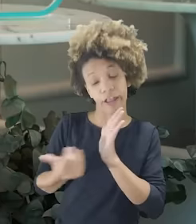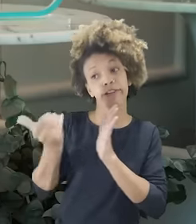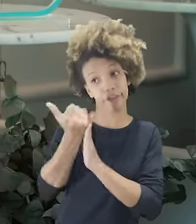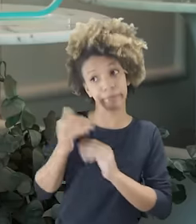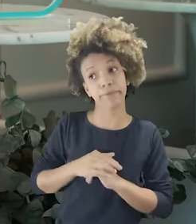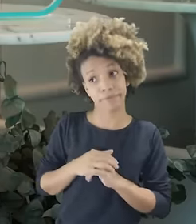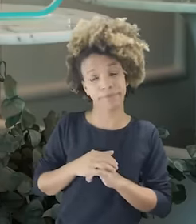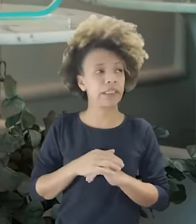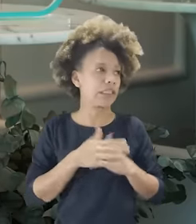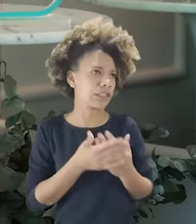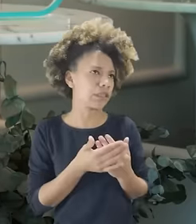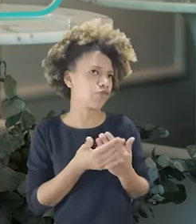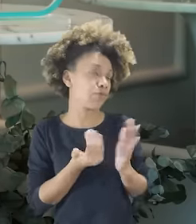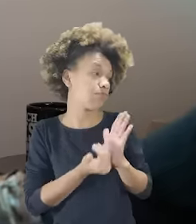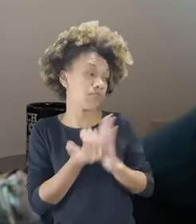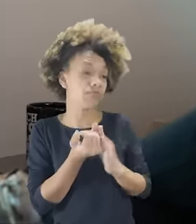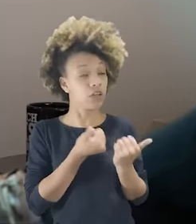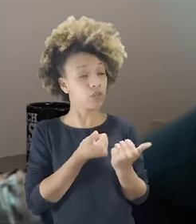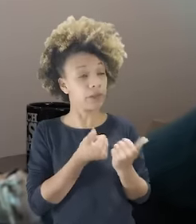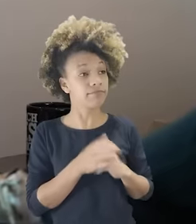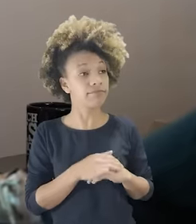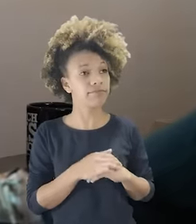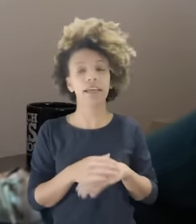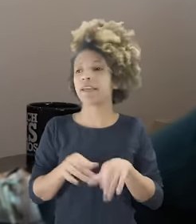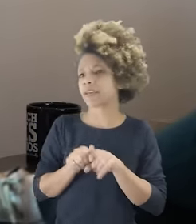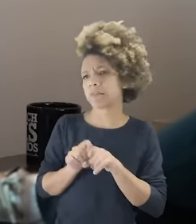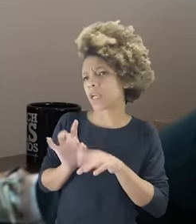né então quando você tá no Acima da Média gel tudo bem exatamente